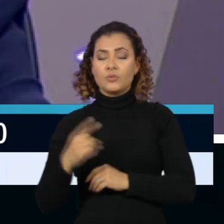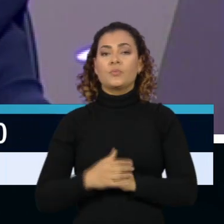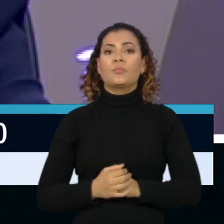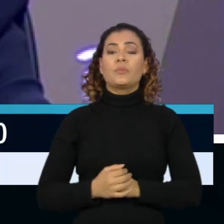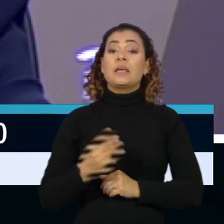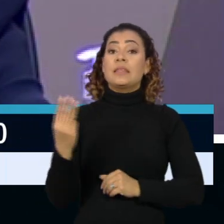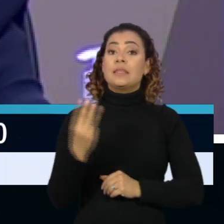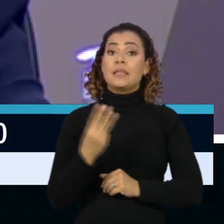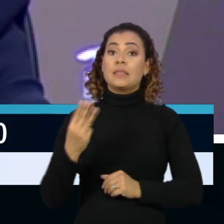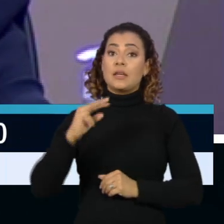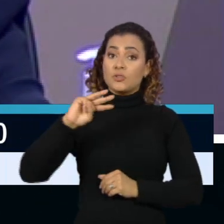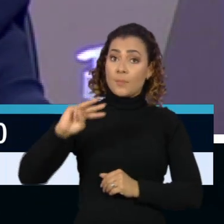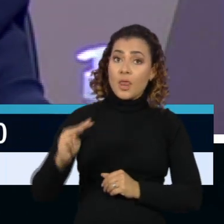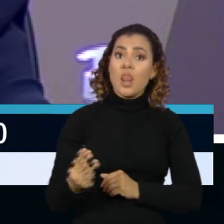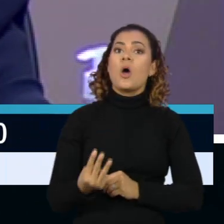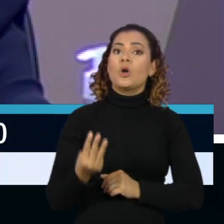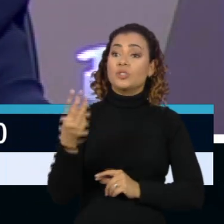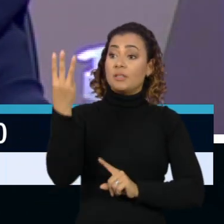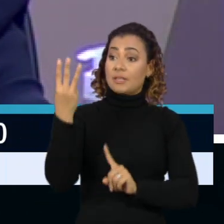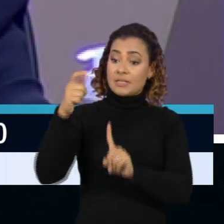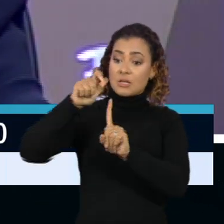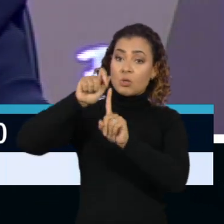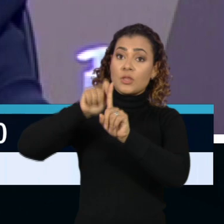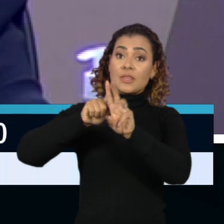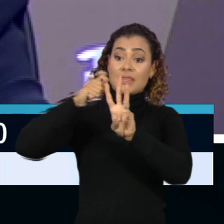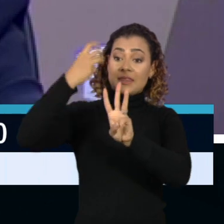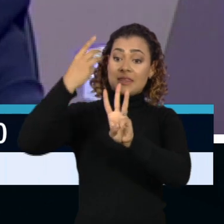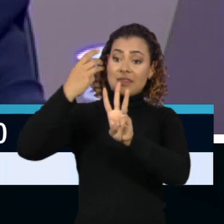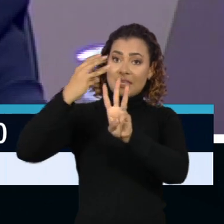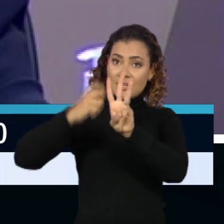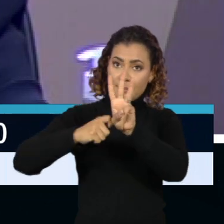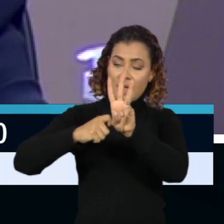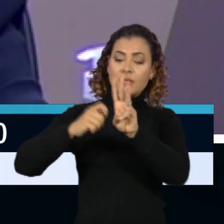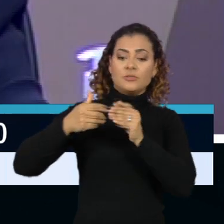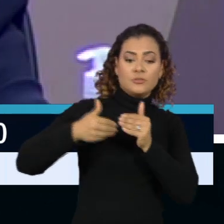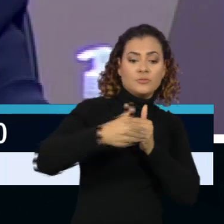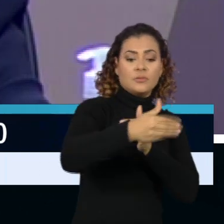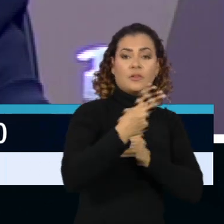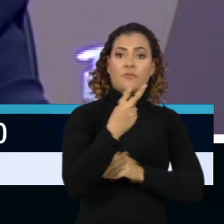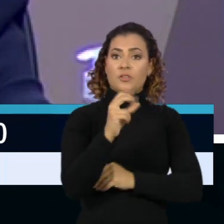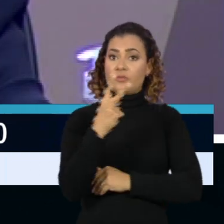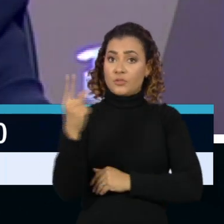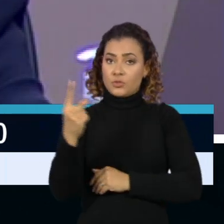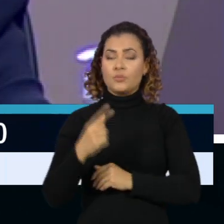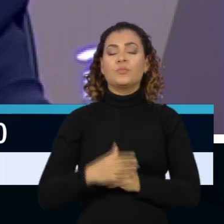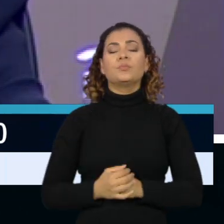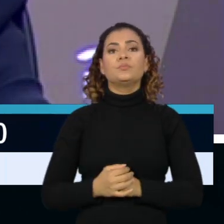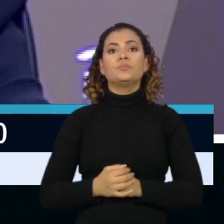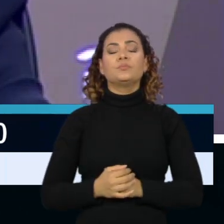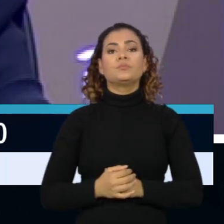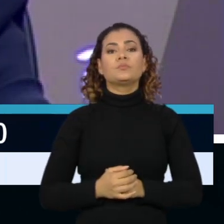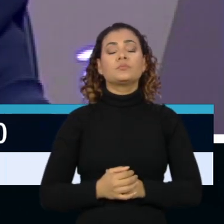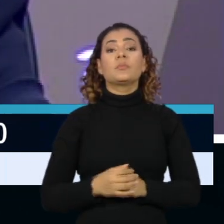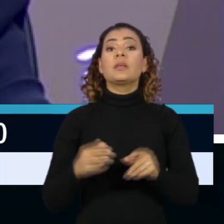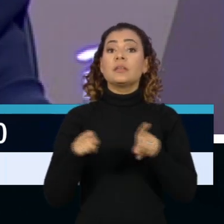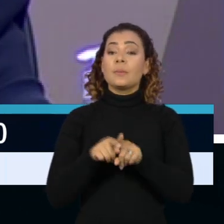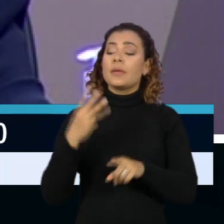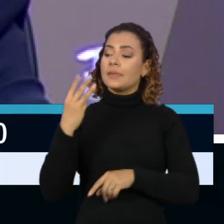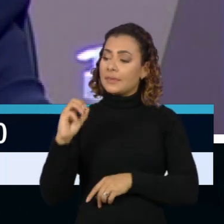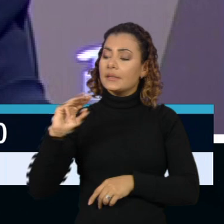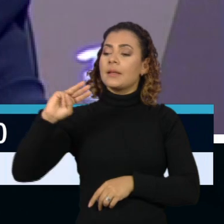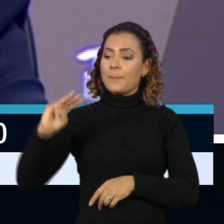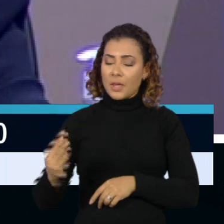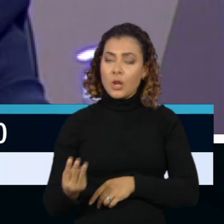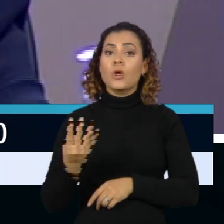33 milhões para o terceiro trimestre de 2021 e 30 milhões para